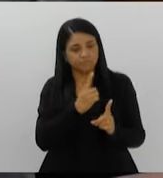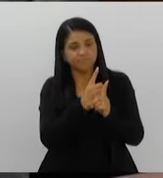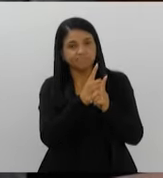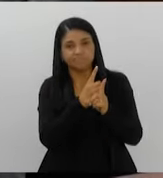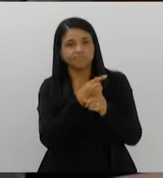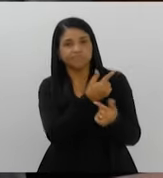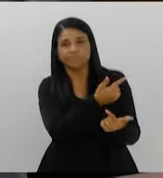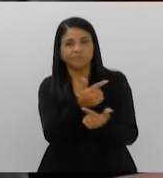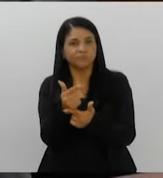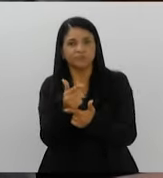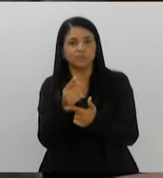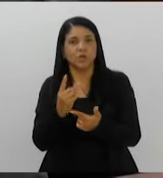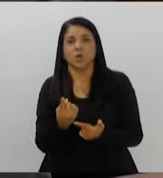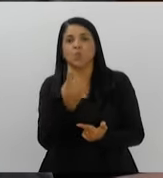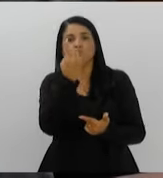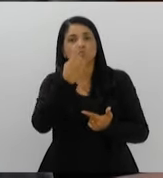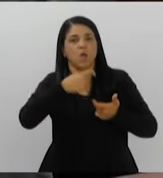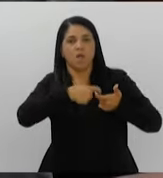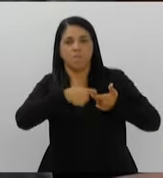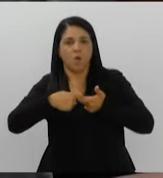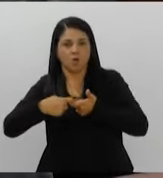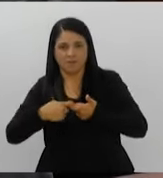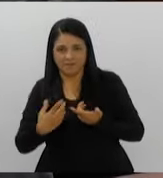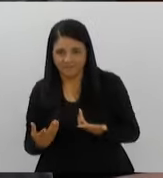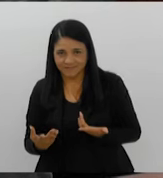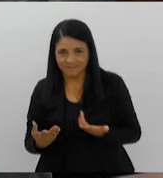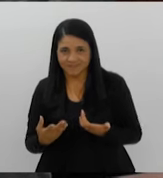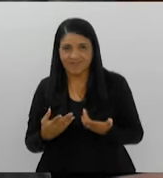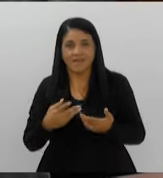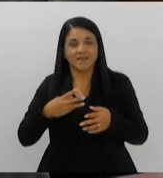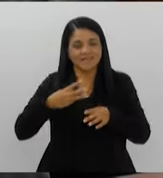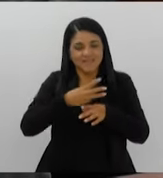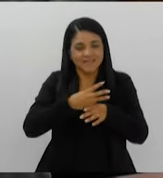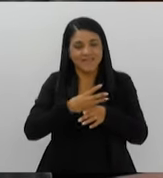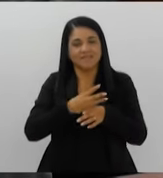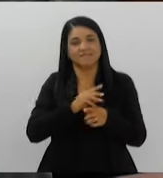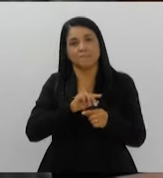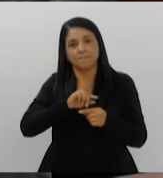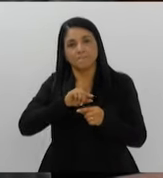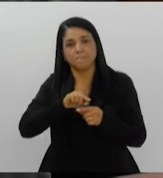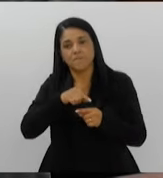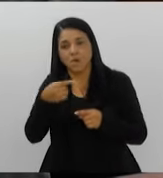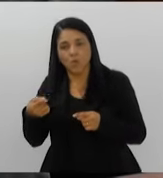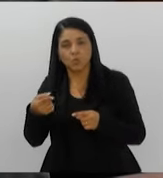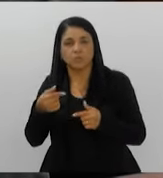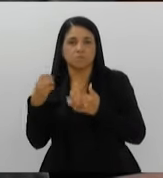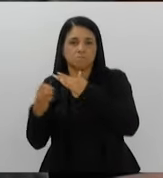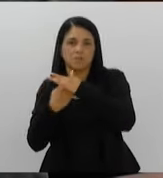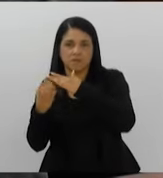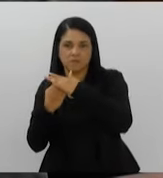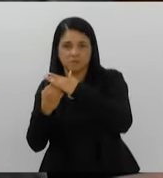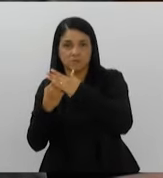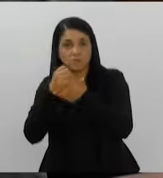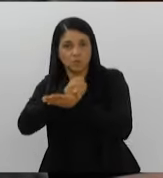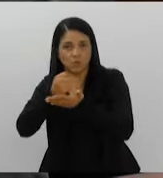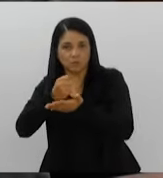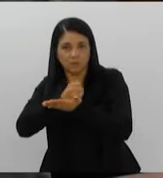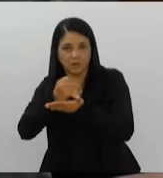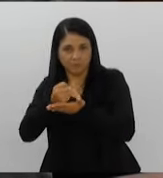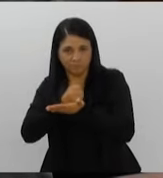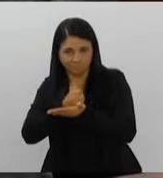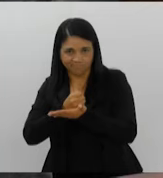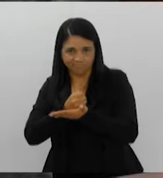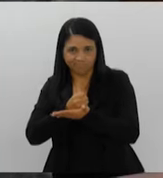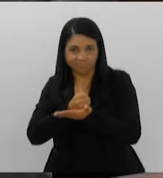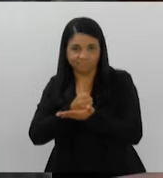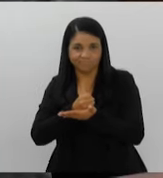tinha sequer um reboque à sua disposição. Ela terceirizava, ela quarteirizava num contrato que é um negócio da China.